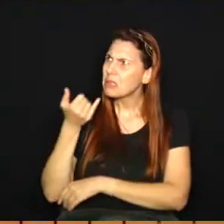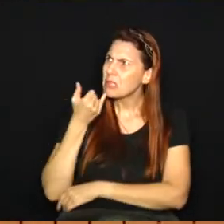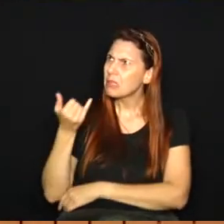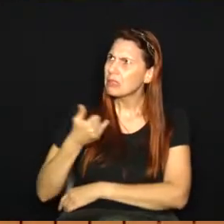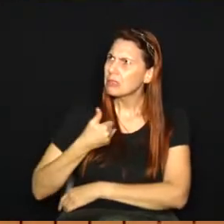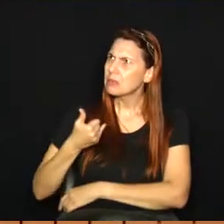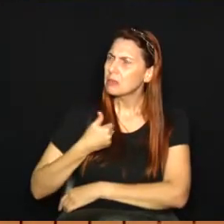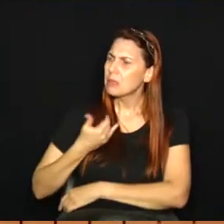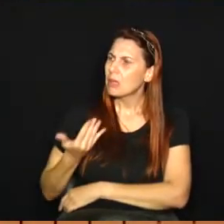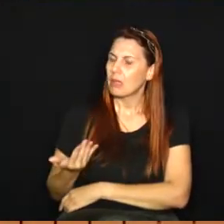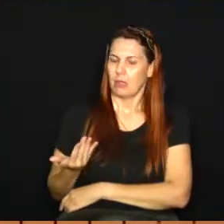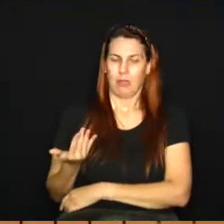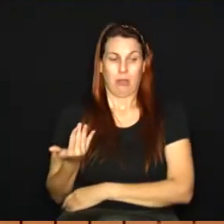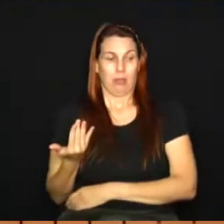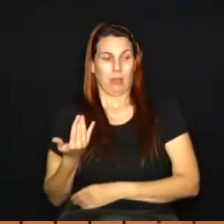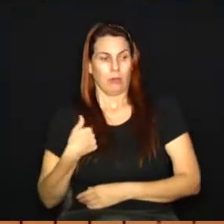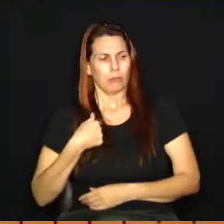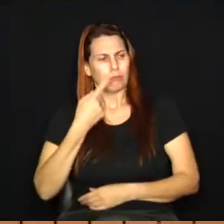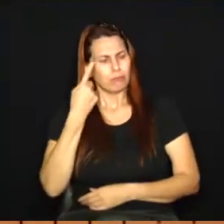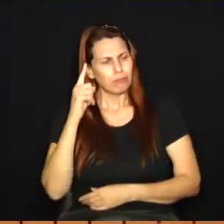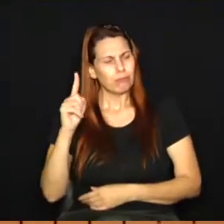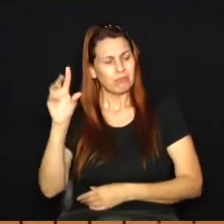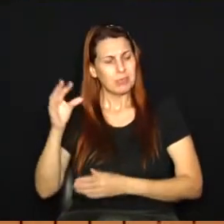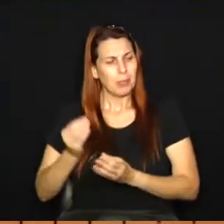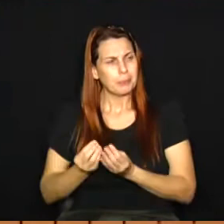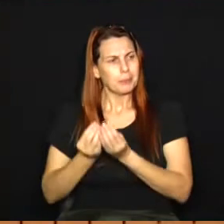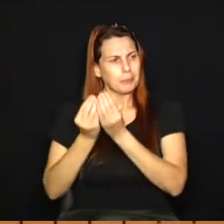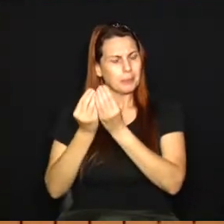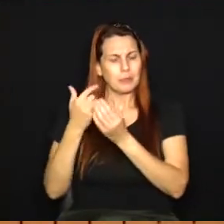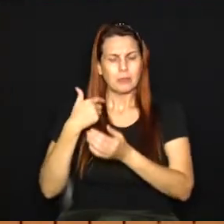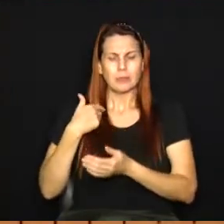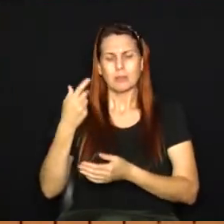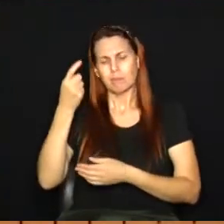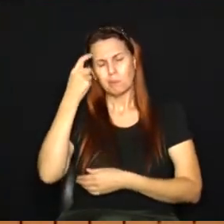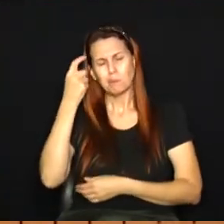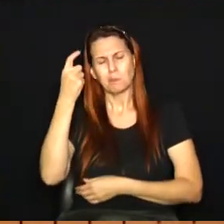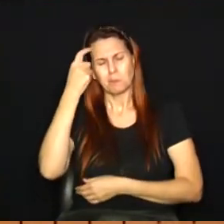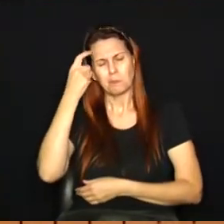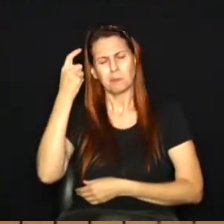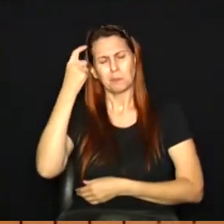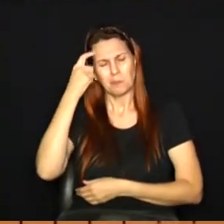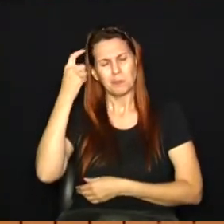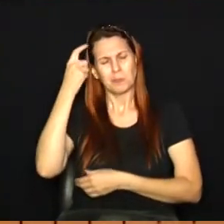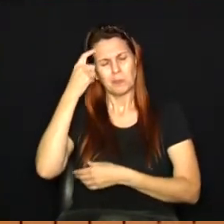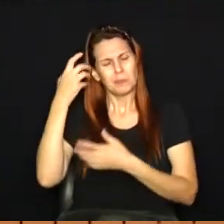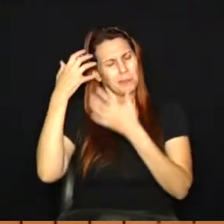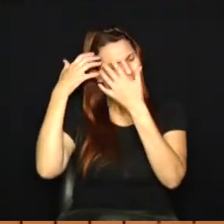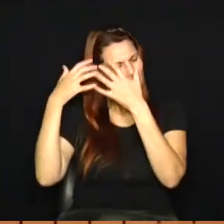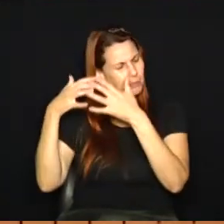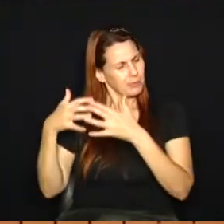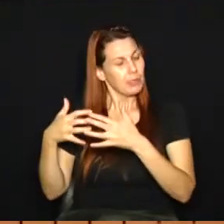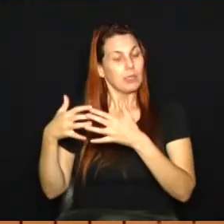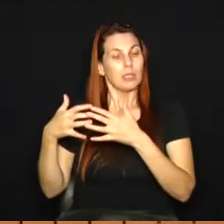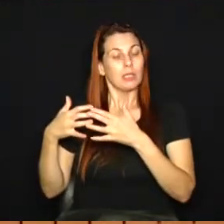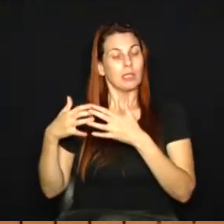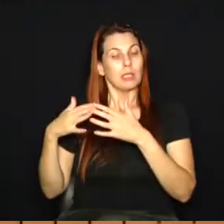Né? E naquela missa, o tempo todo aquilo martelando, e aquilo continuou martelando. E daí eu até fui procurar